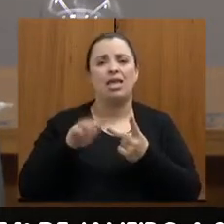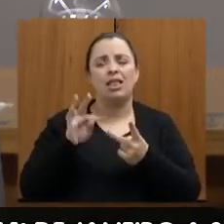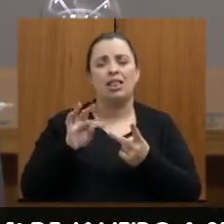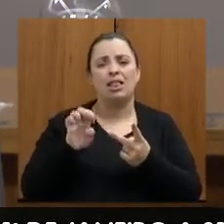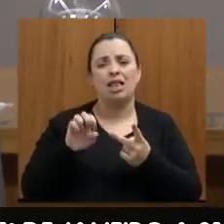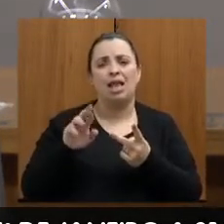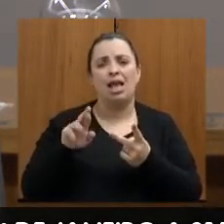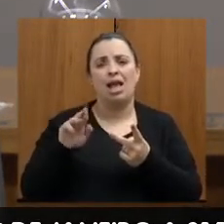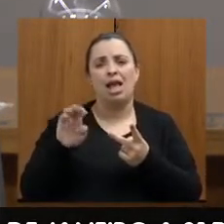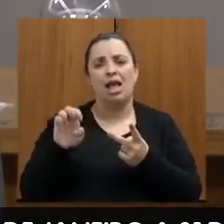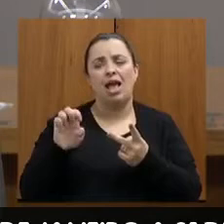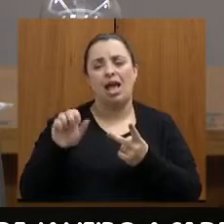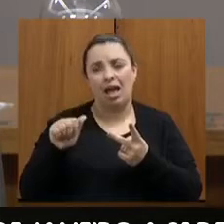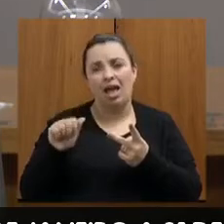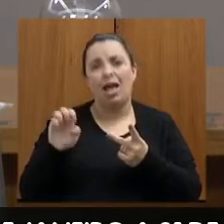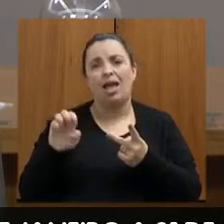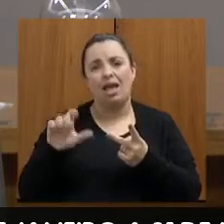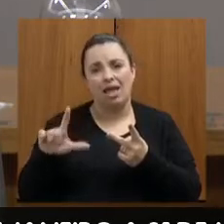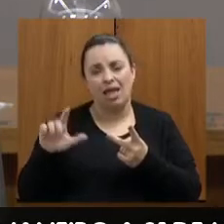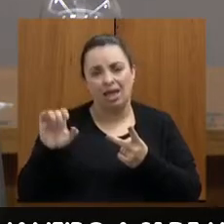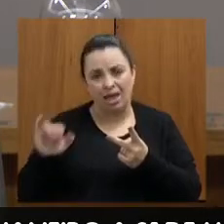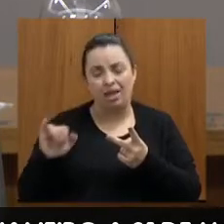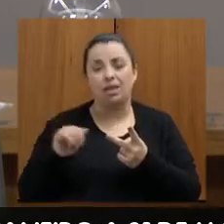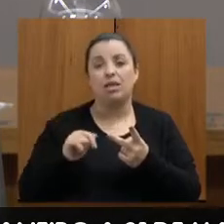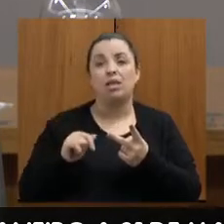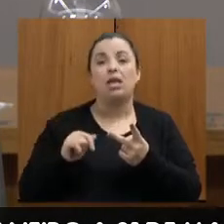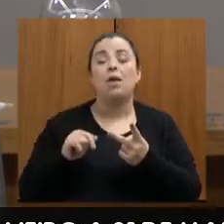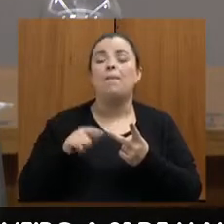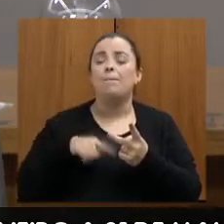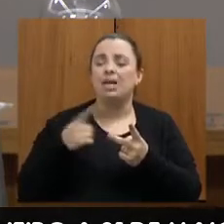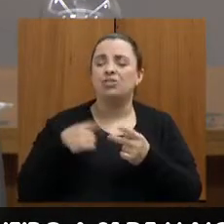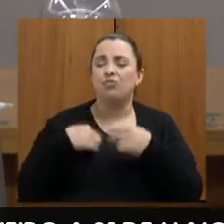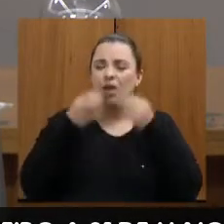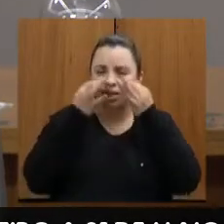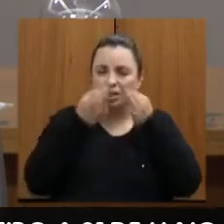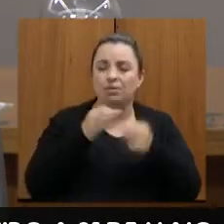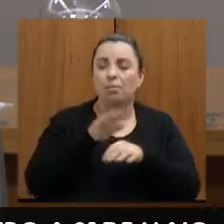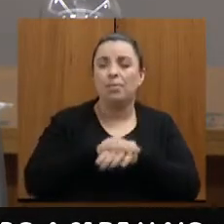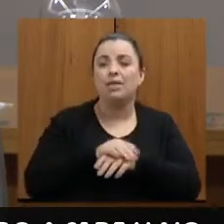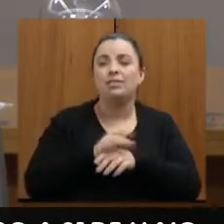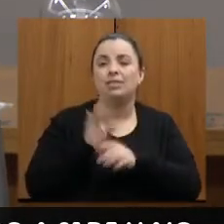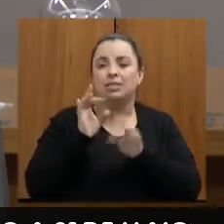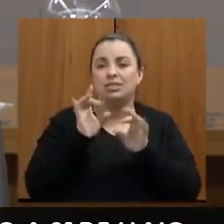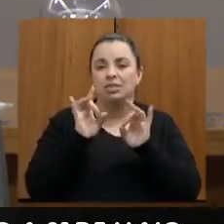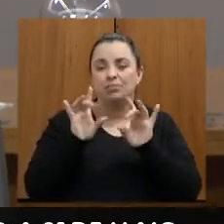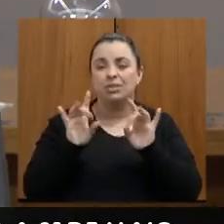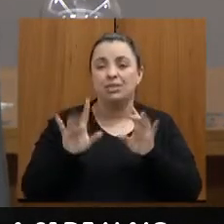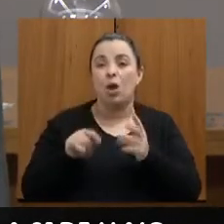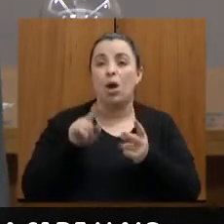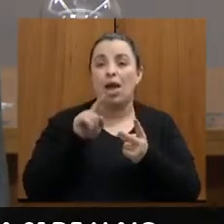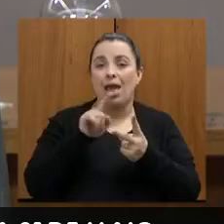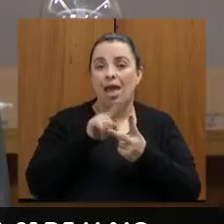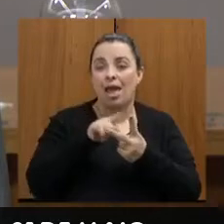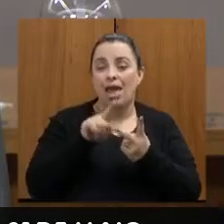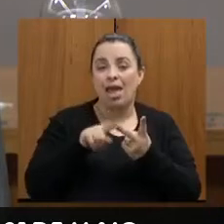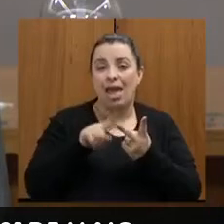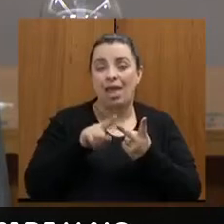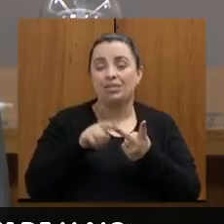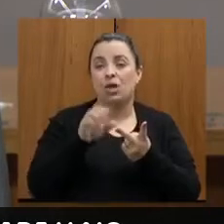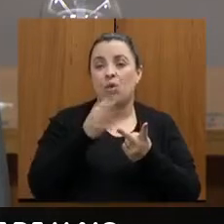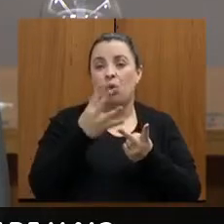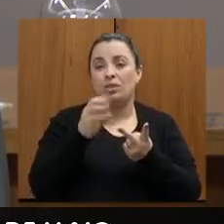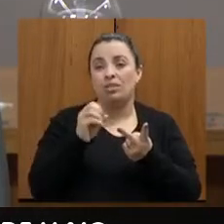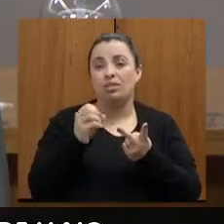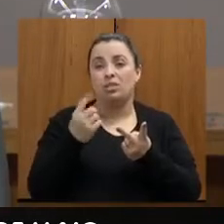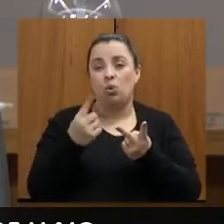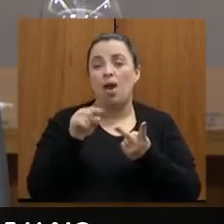especial porque a gente sabe da sensibilidade desse tema a-401 é fundamental ele é a entrada do Jaíba é